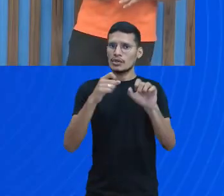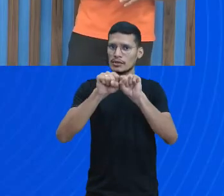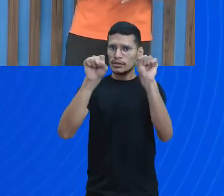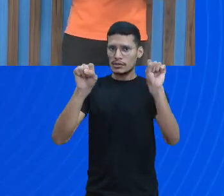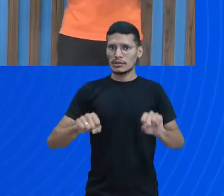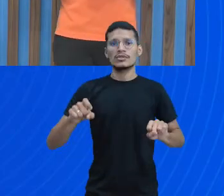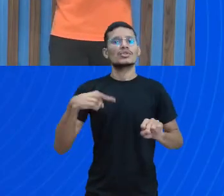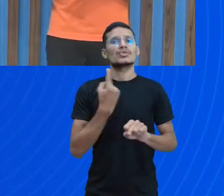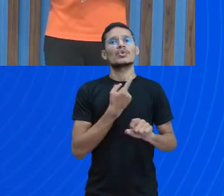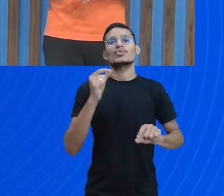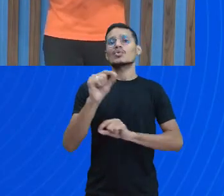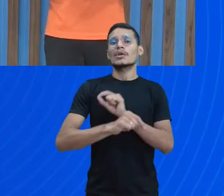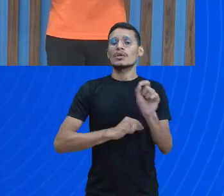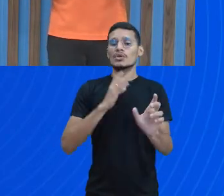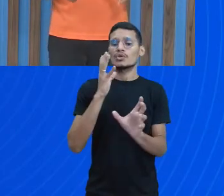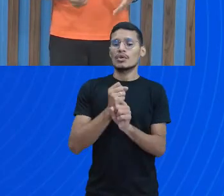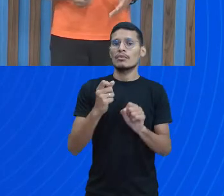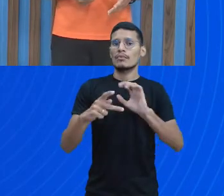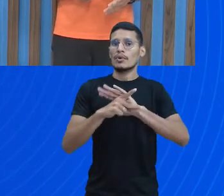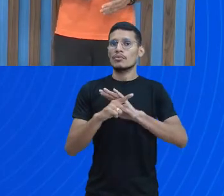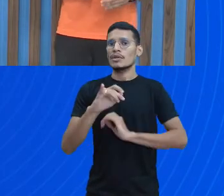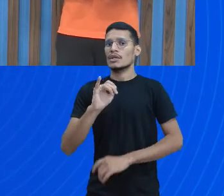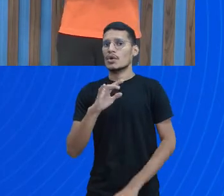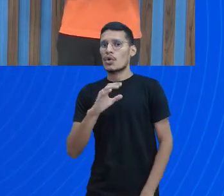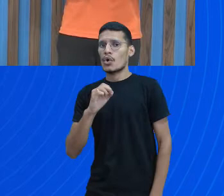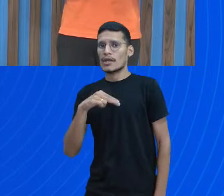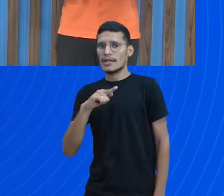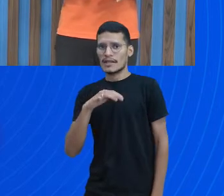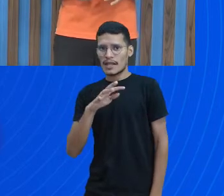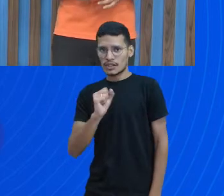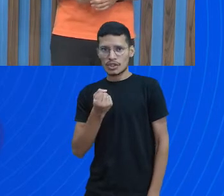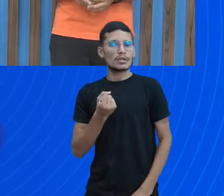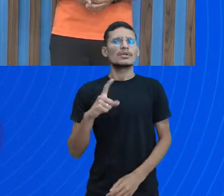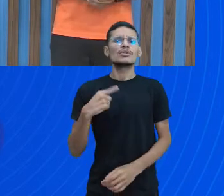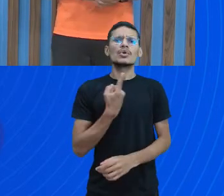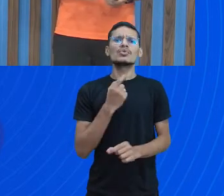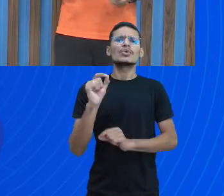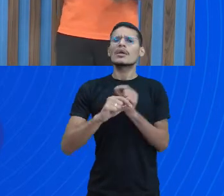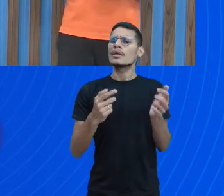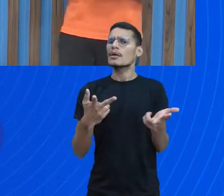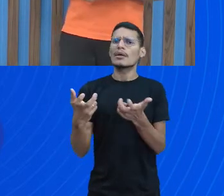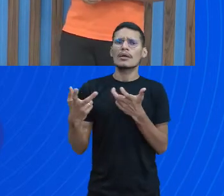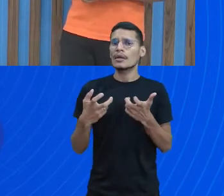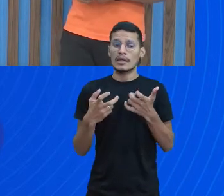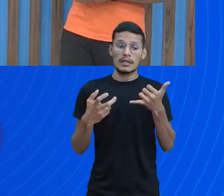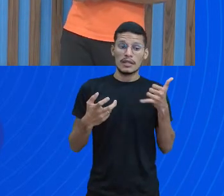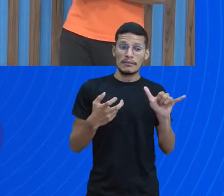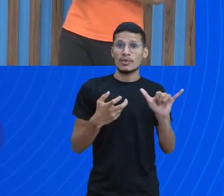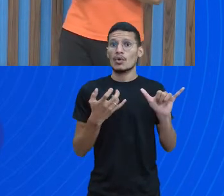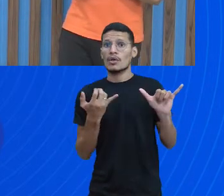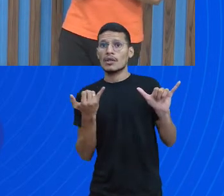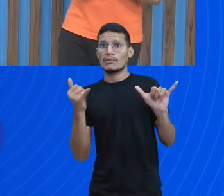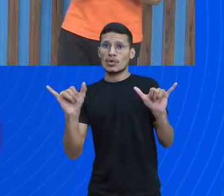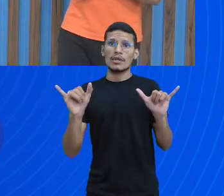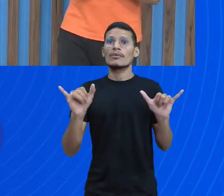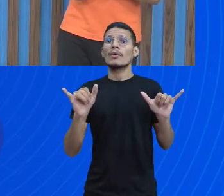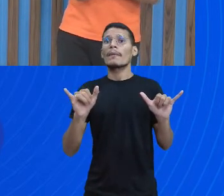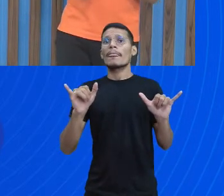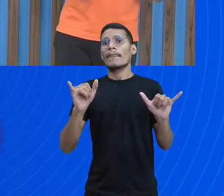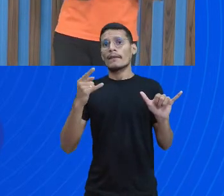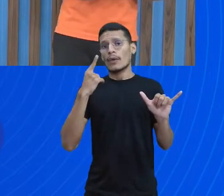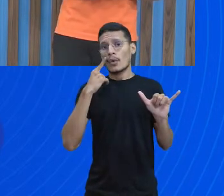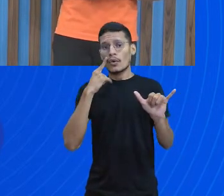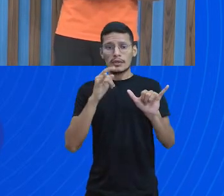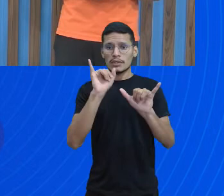a gente vai efetuar a soma dessas incógnitas. Pode notar que o valor de y ali, ó, eu tenho y em